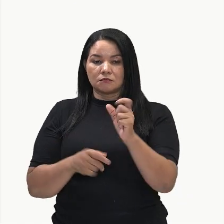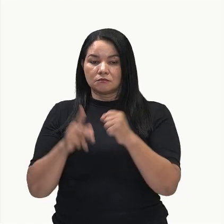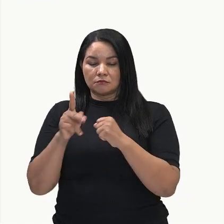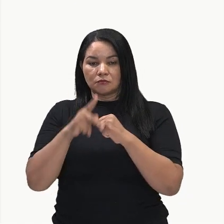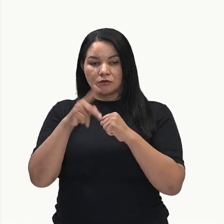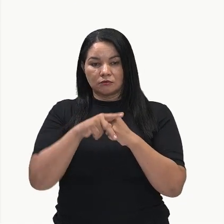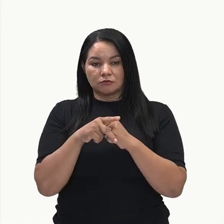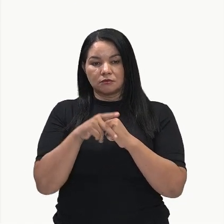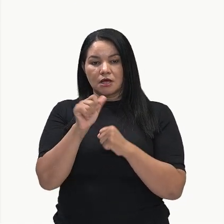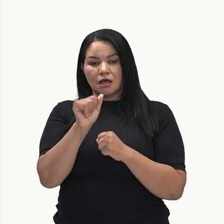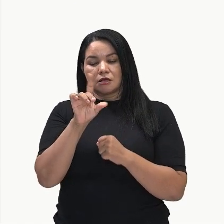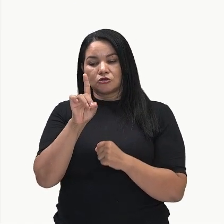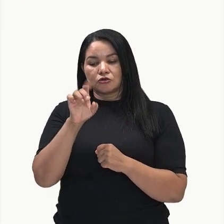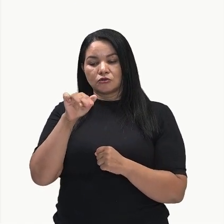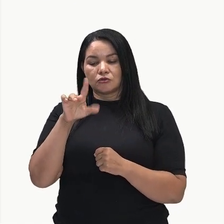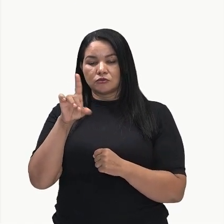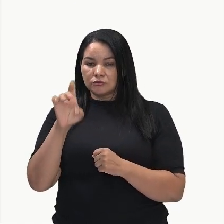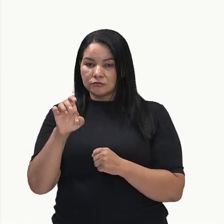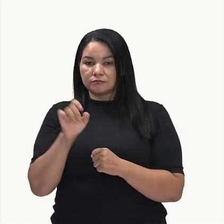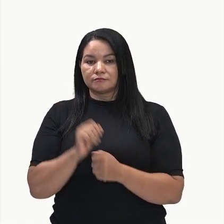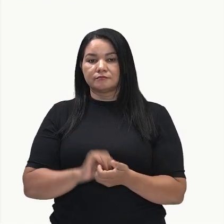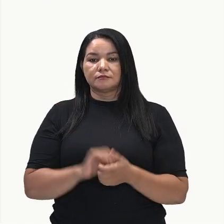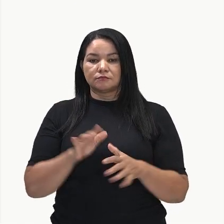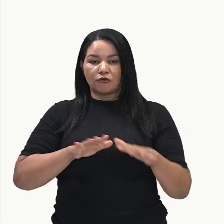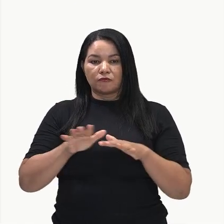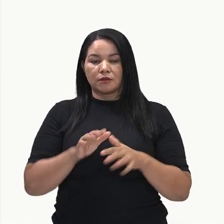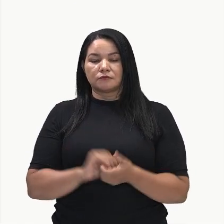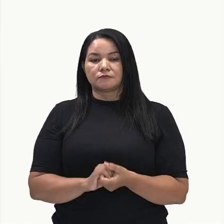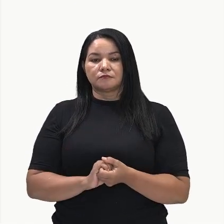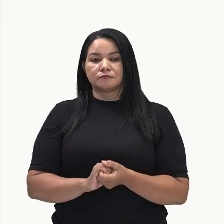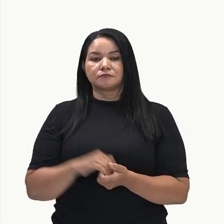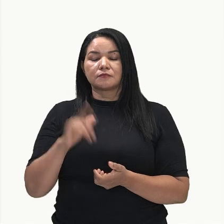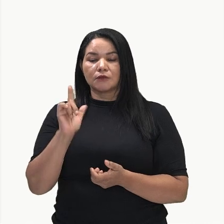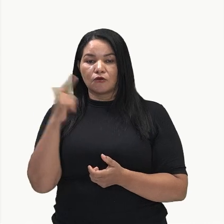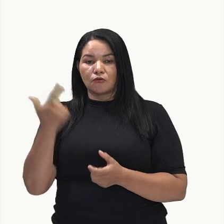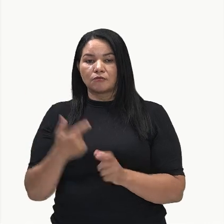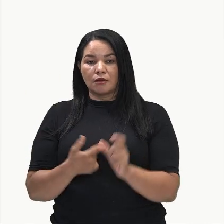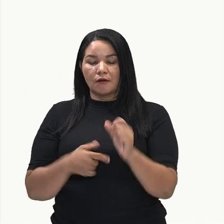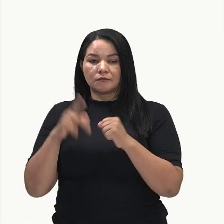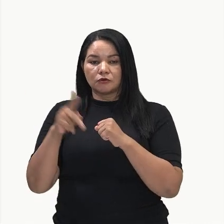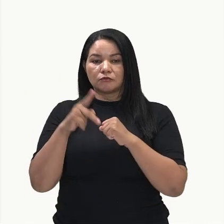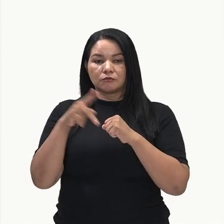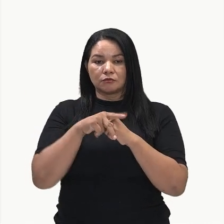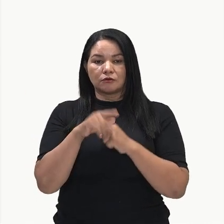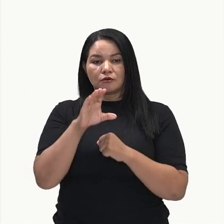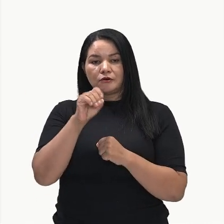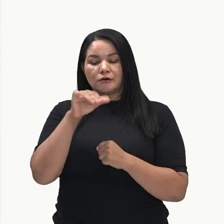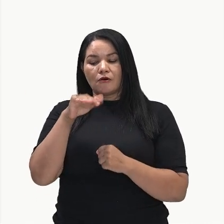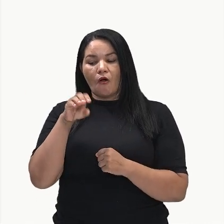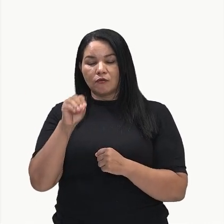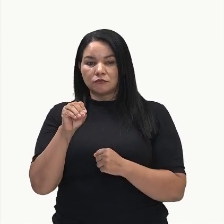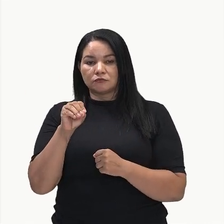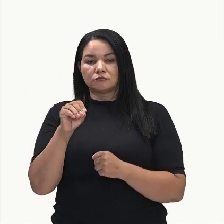de locomoção. Como é muito utilizado como, pessoal? Como